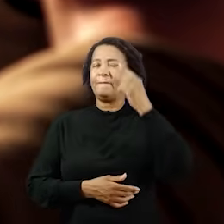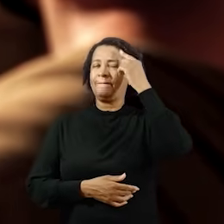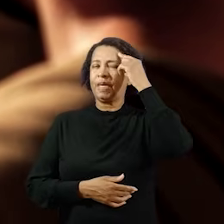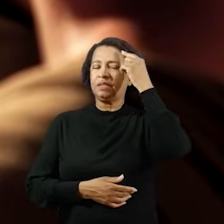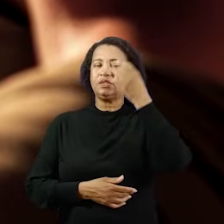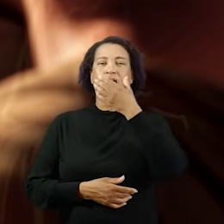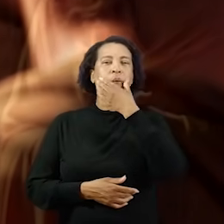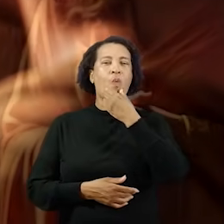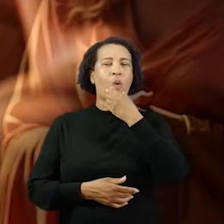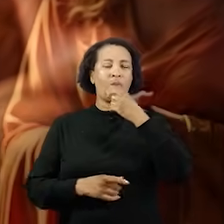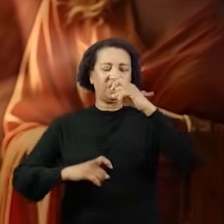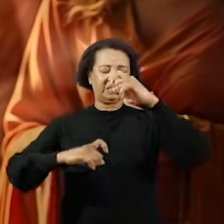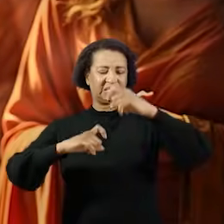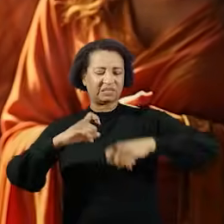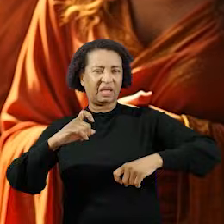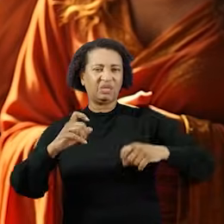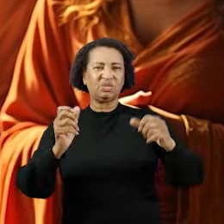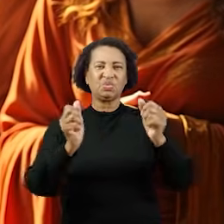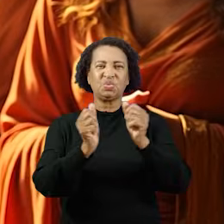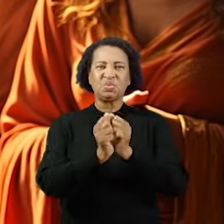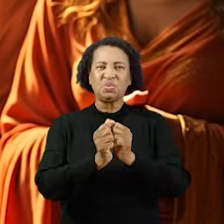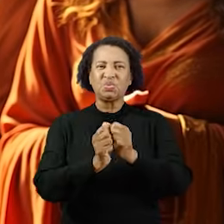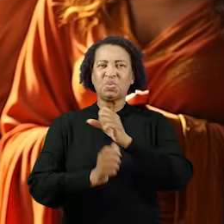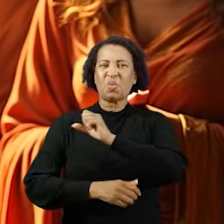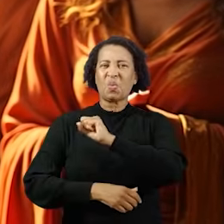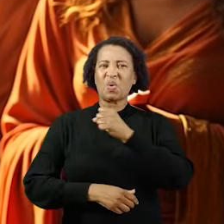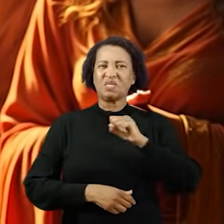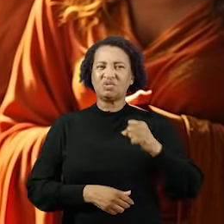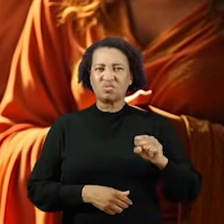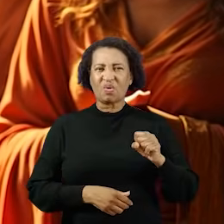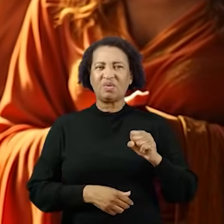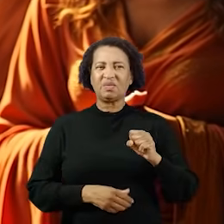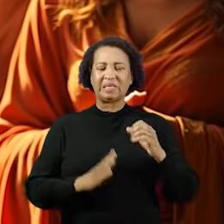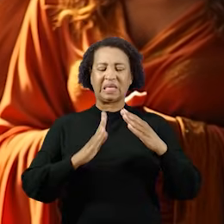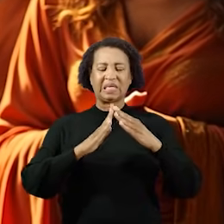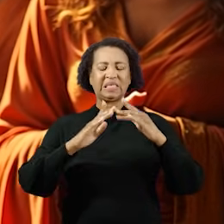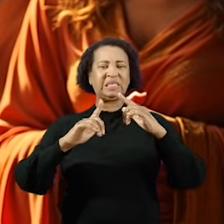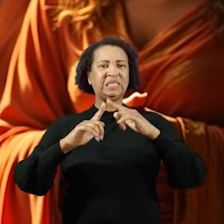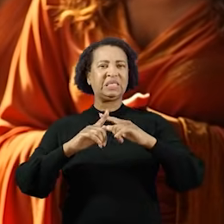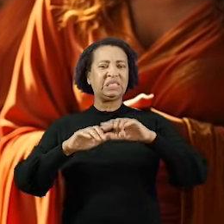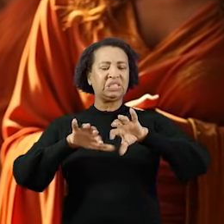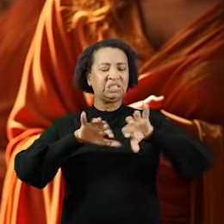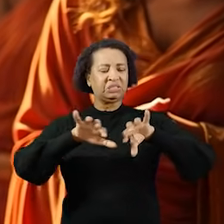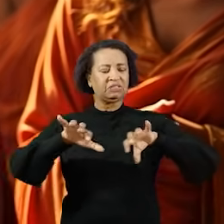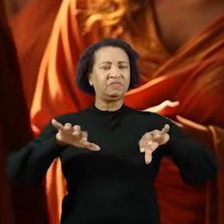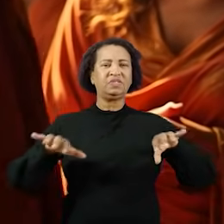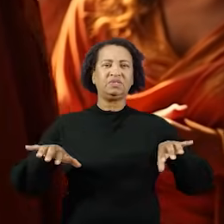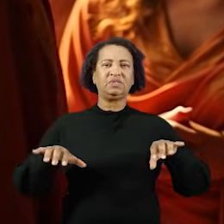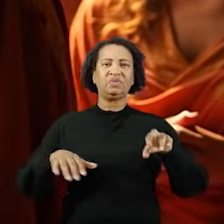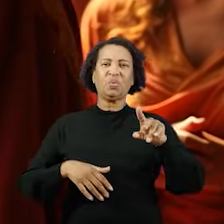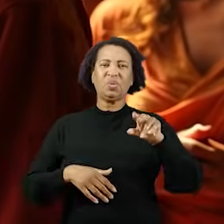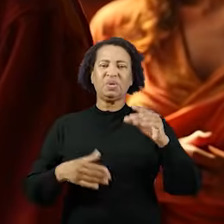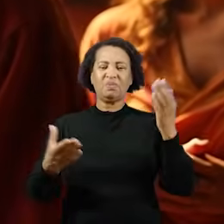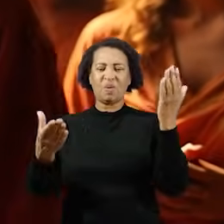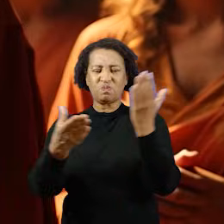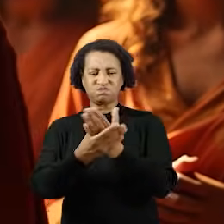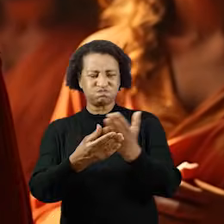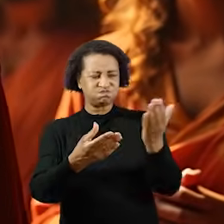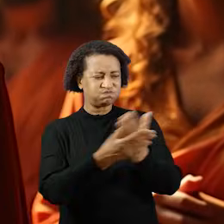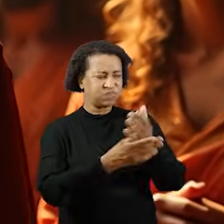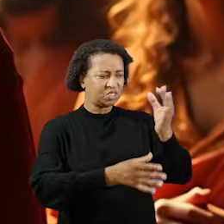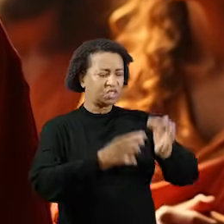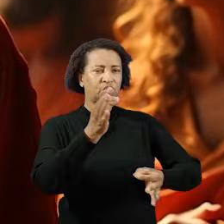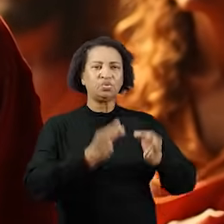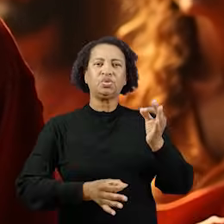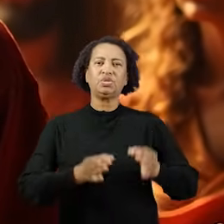Imaginem, um homem tendo relações sexuais com sua sogra, igreja dividida, um irmão processando outro